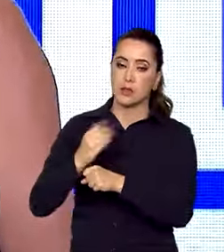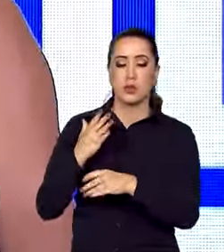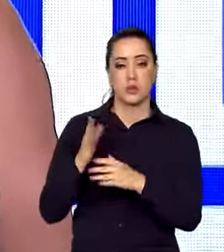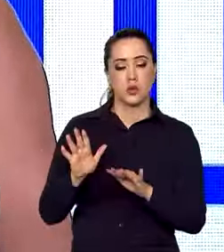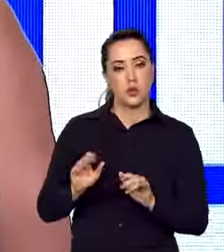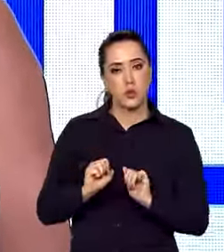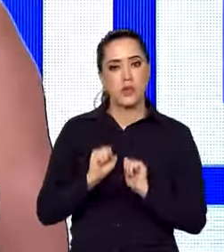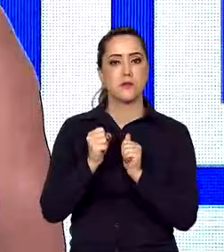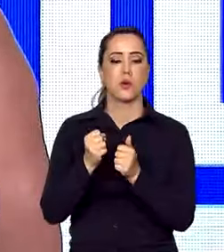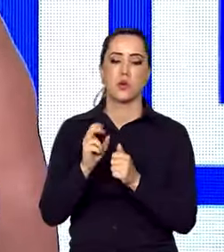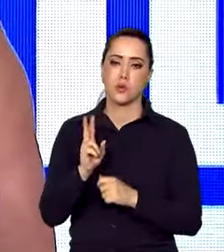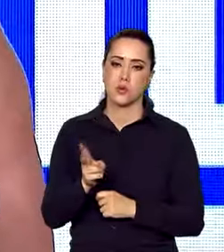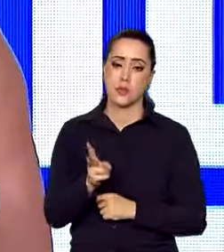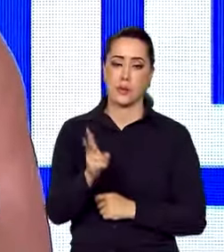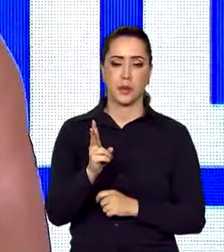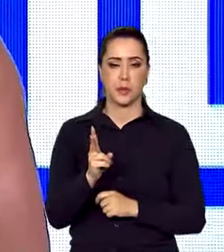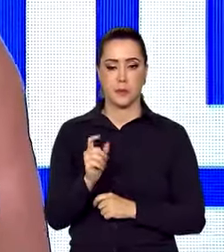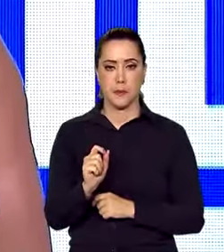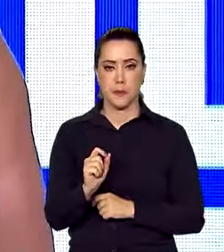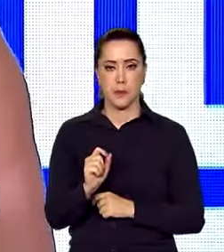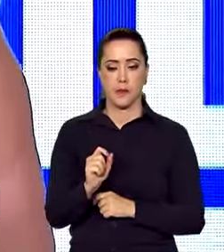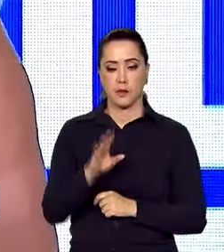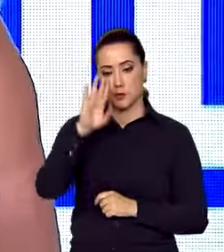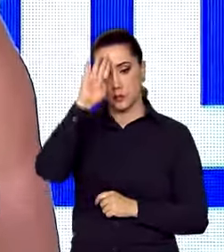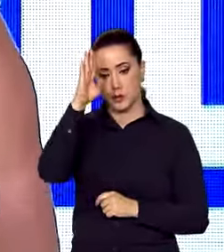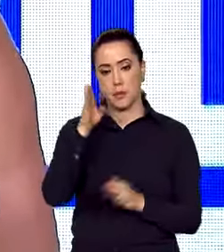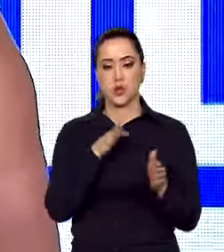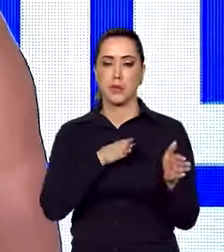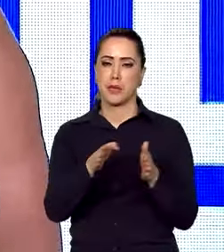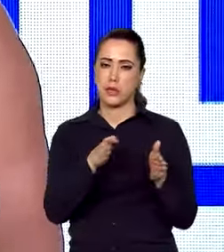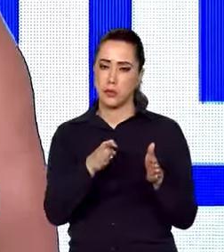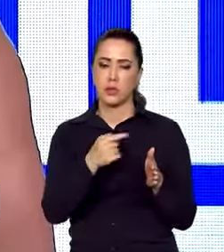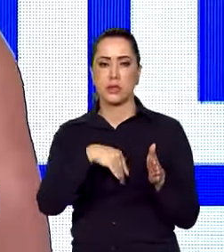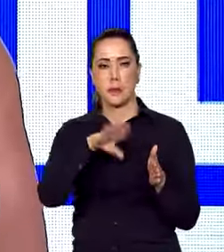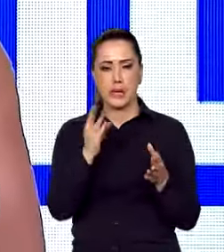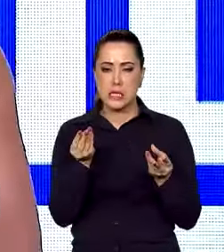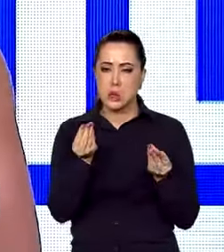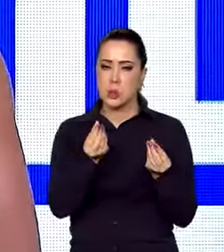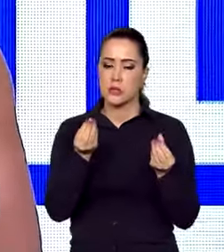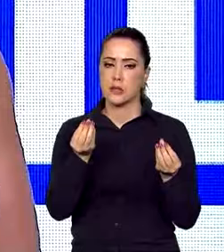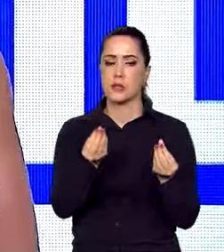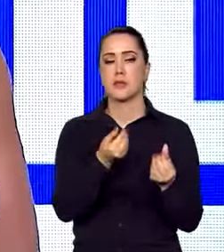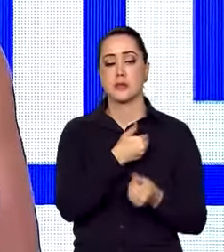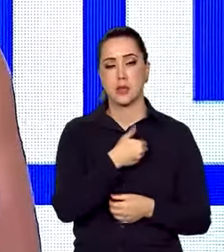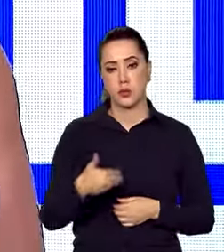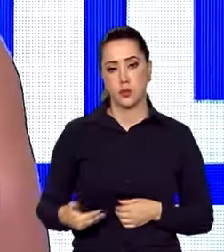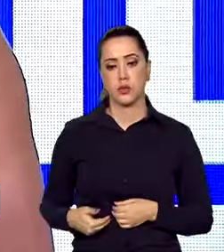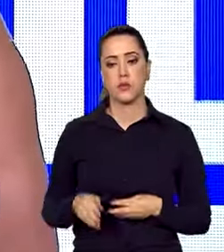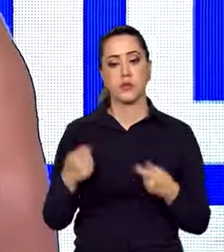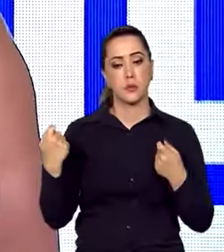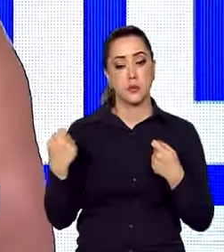incrementado sucessivamente, sobretudo em períodos em que há uma maior sensibilidade dos governos